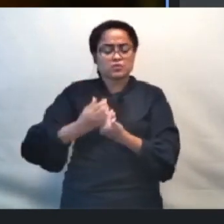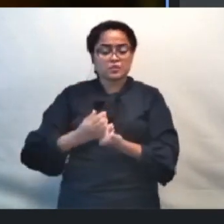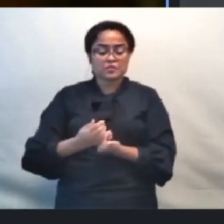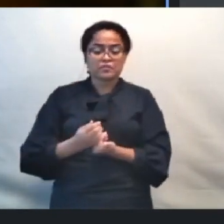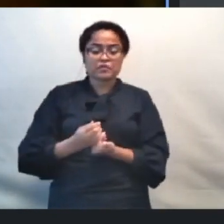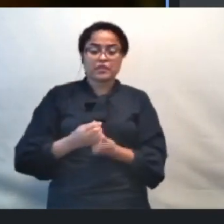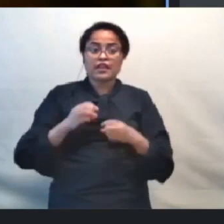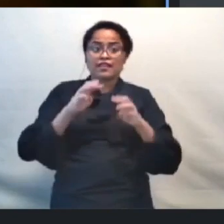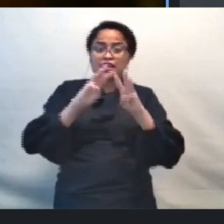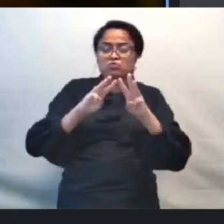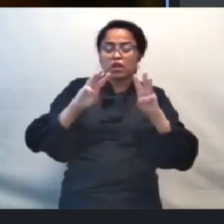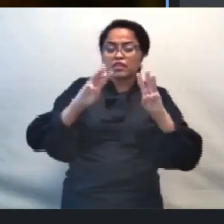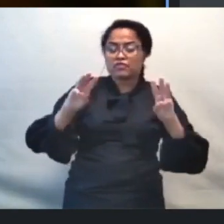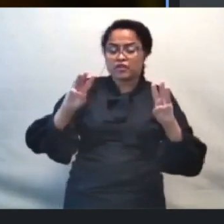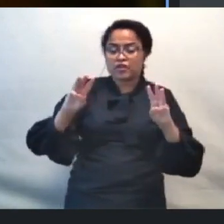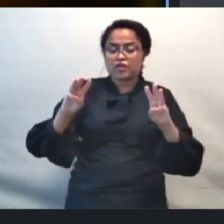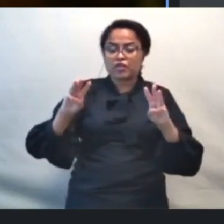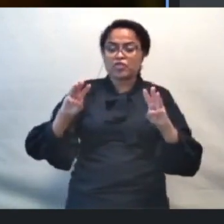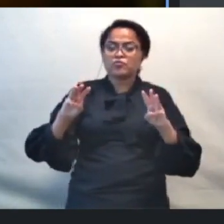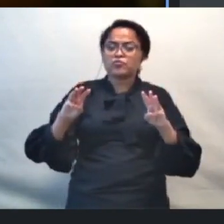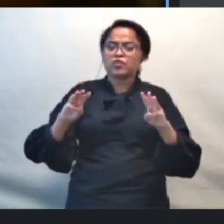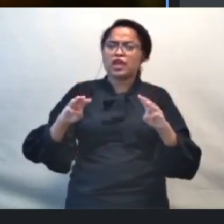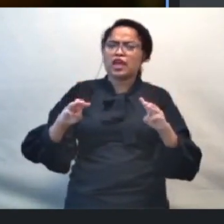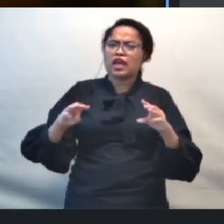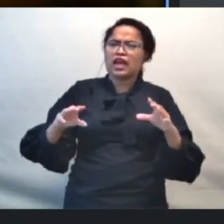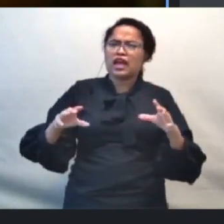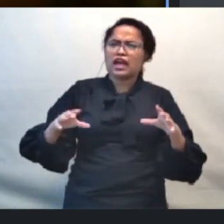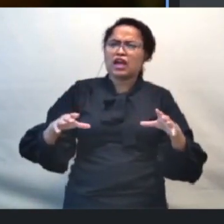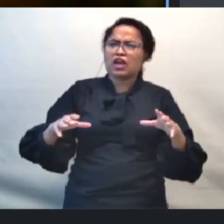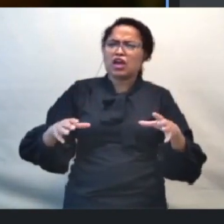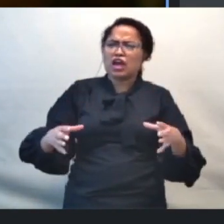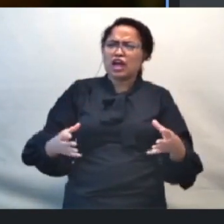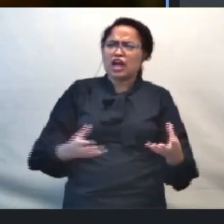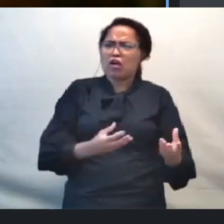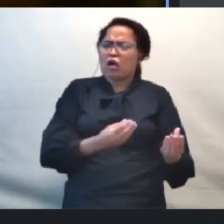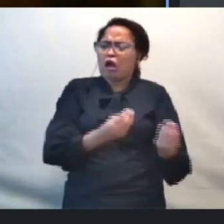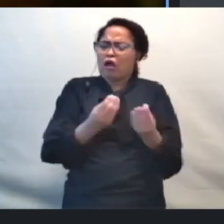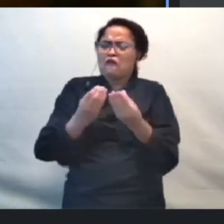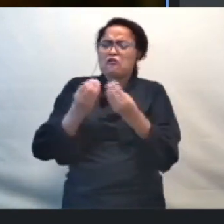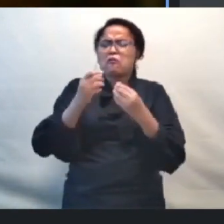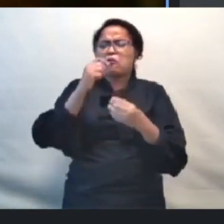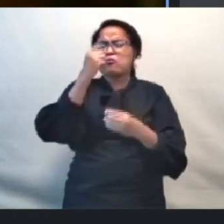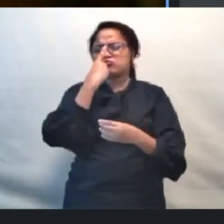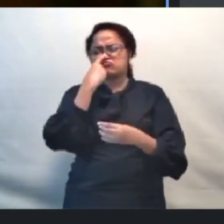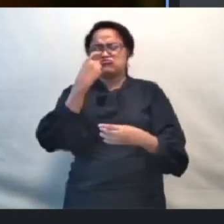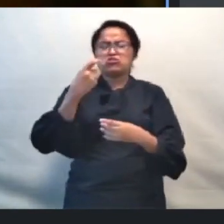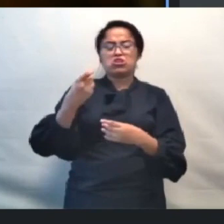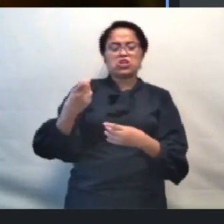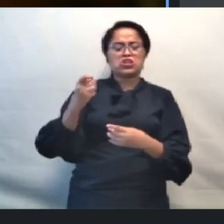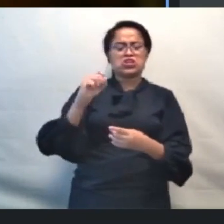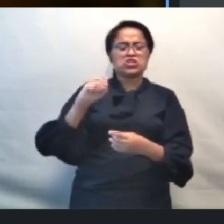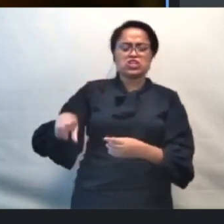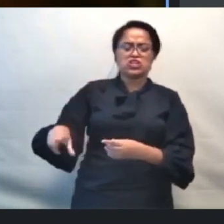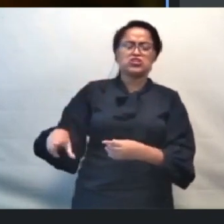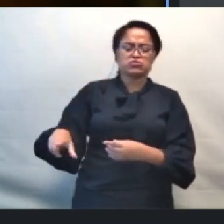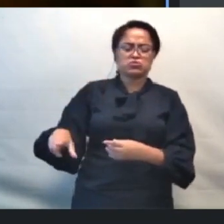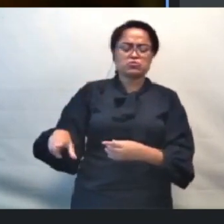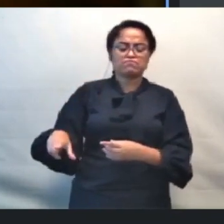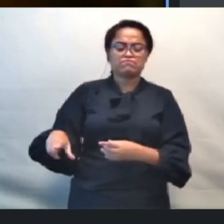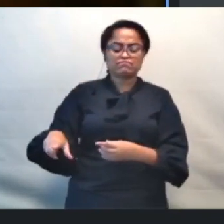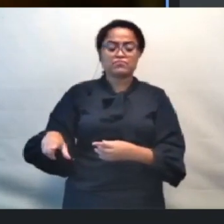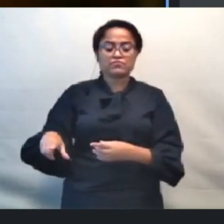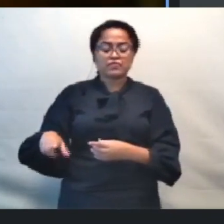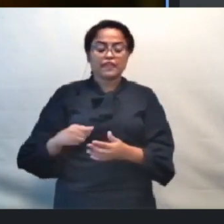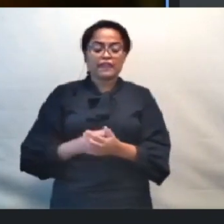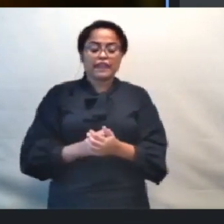de acúmulo de lixo, lotes com muita presença de, enfim, de lixo mesmo, né, e